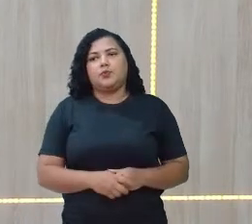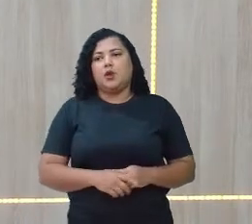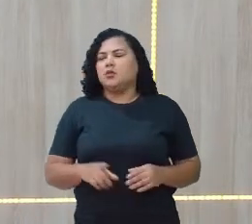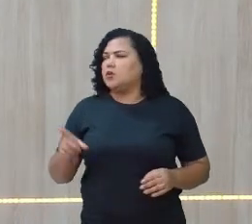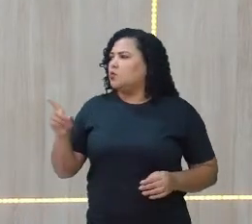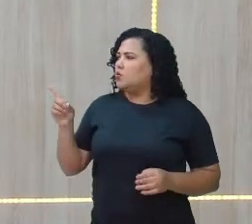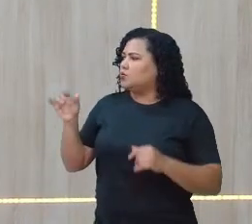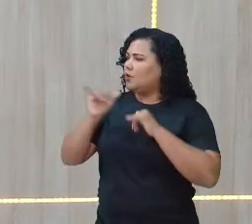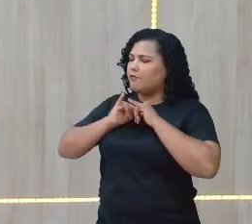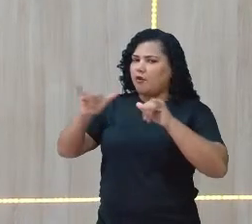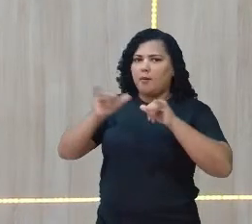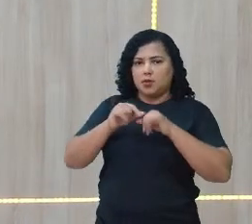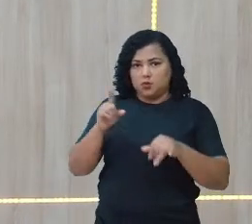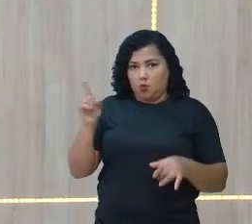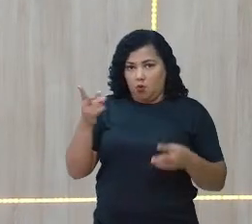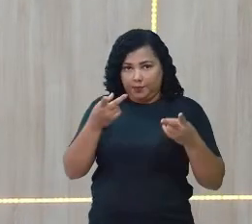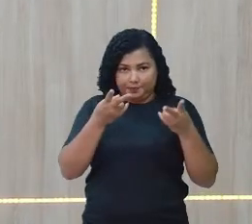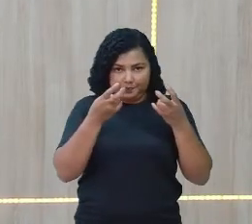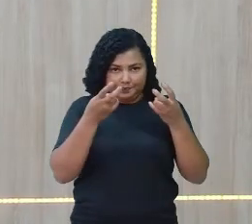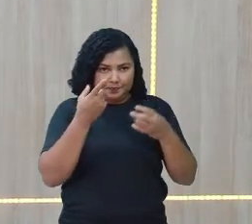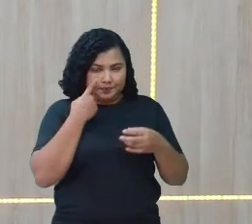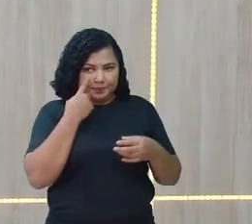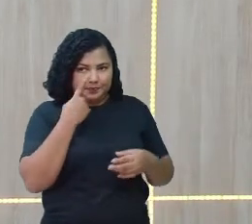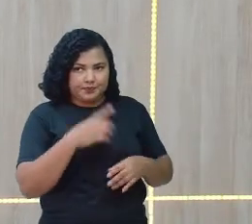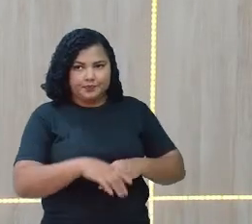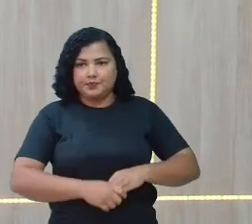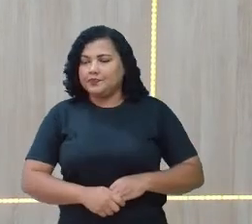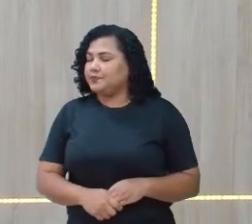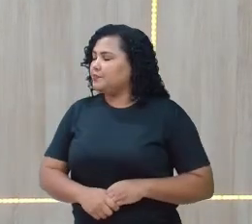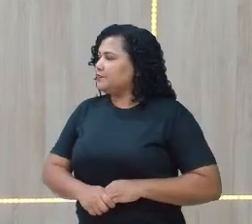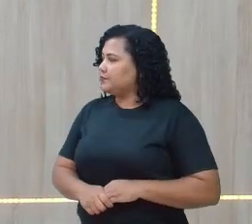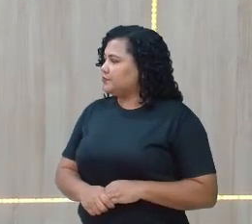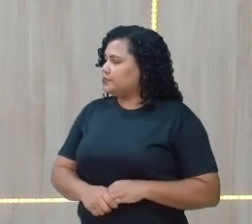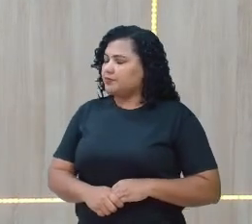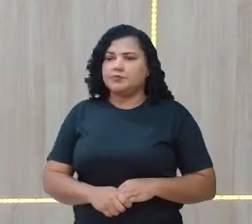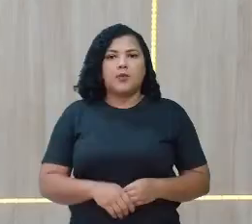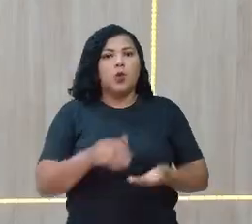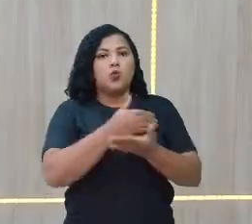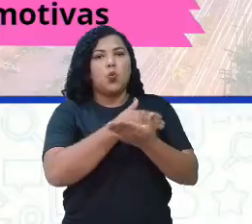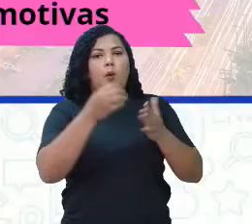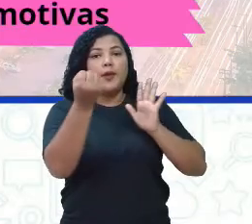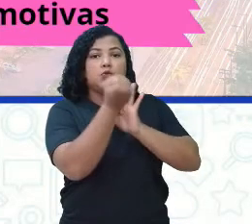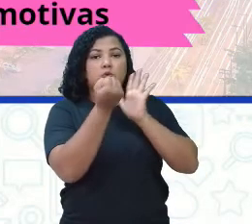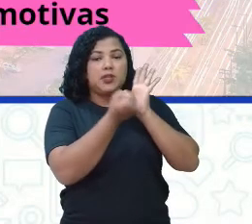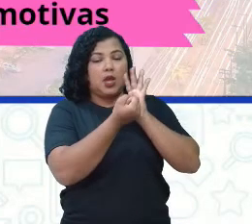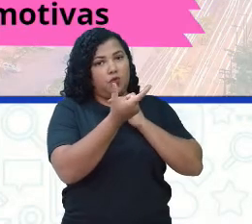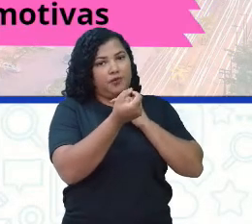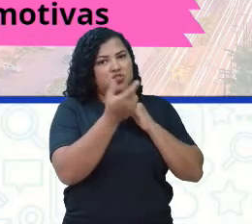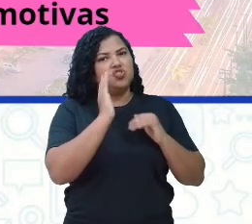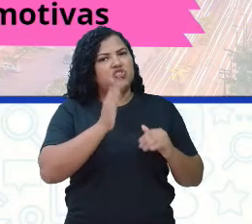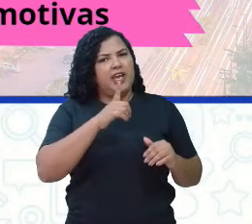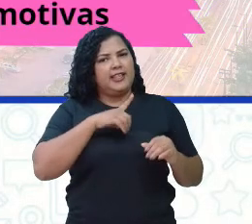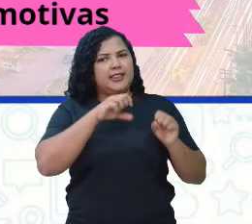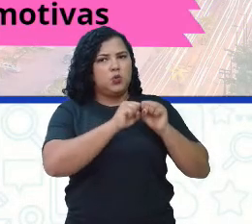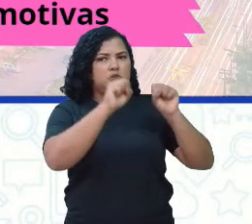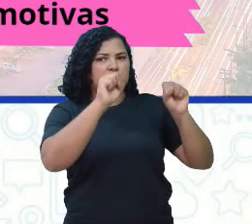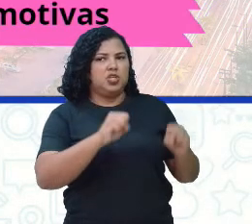alguns dados para vocês, o seguinte, né? No início do século XX, a gente já tinha um sistema que tinha aí